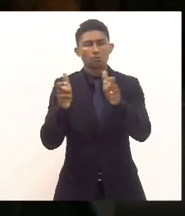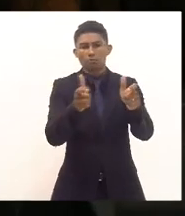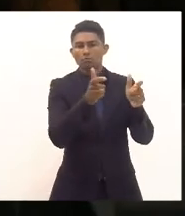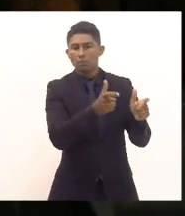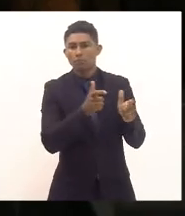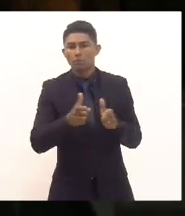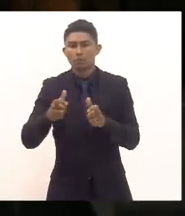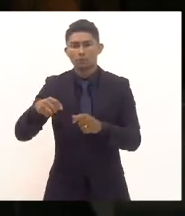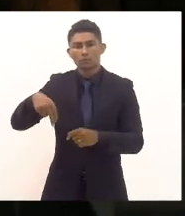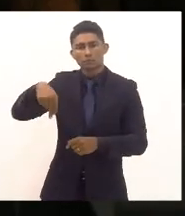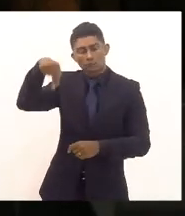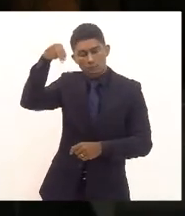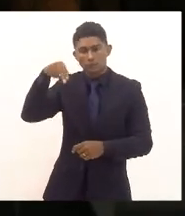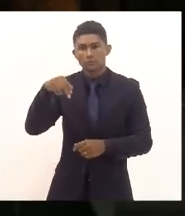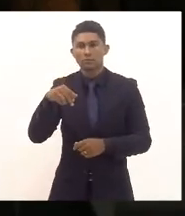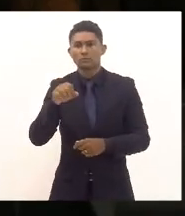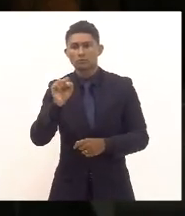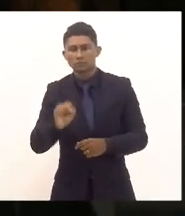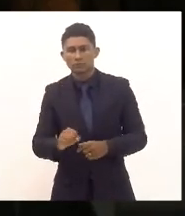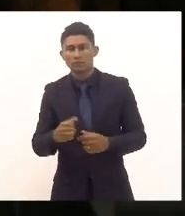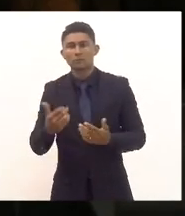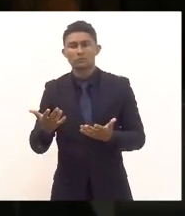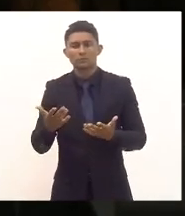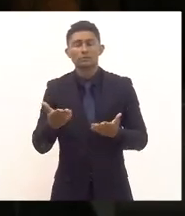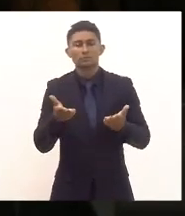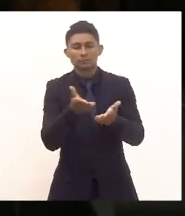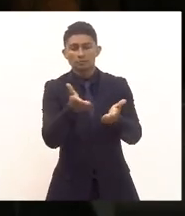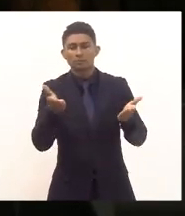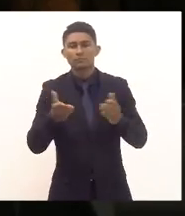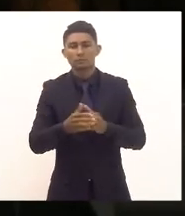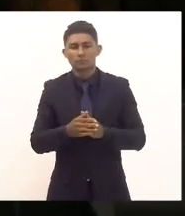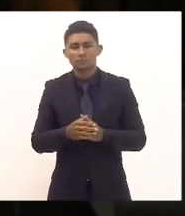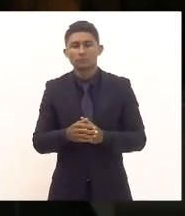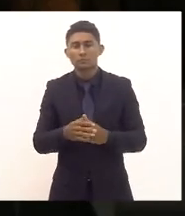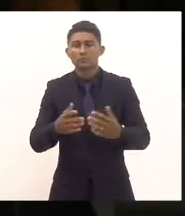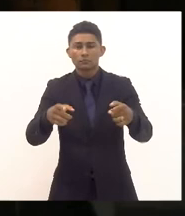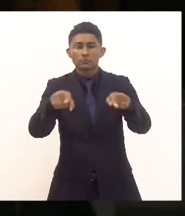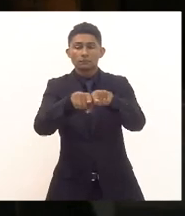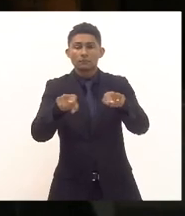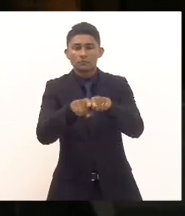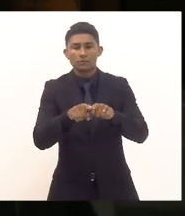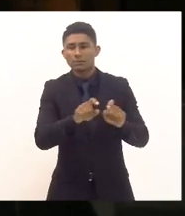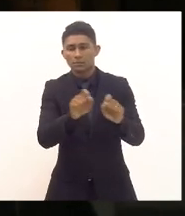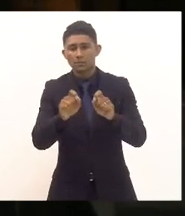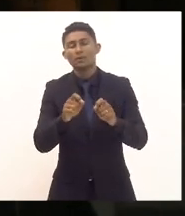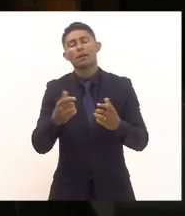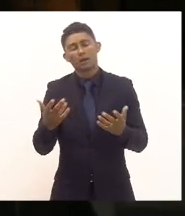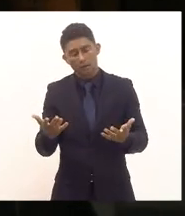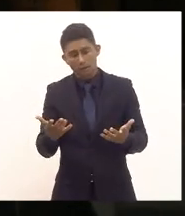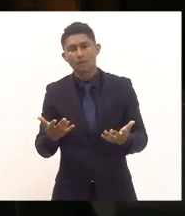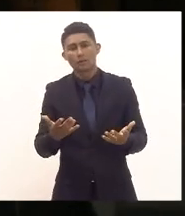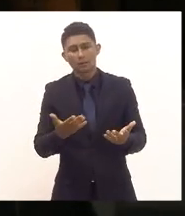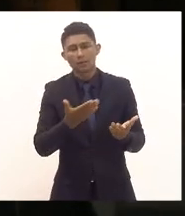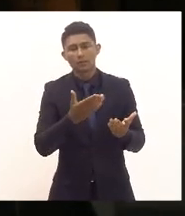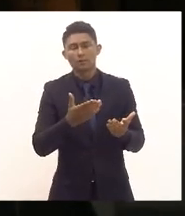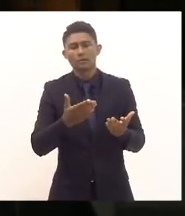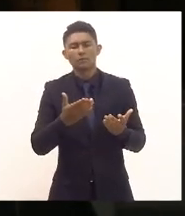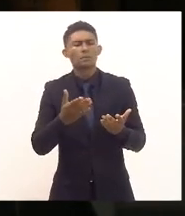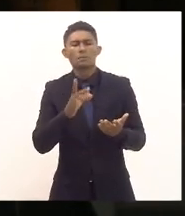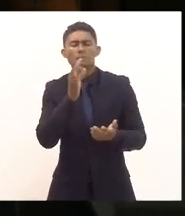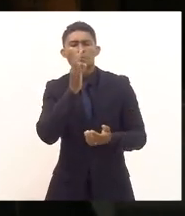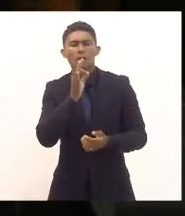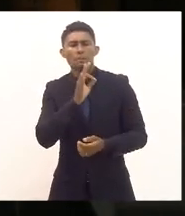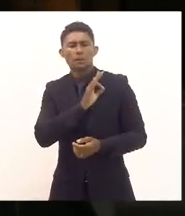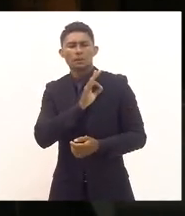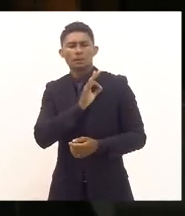Fluminense para o interior do interior todo do Estado inclusive na Costa Verde e como é que a